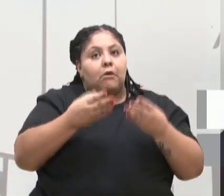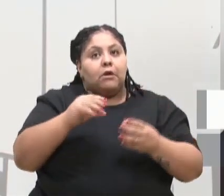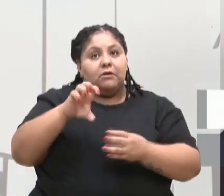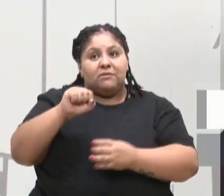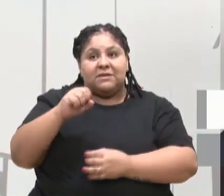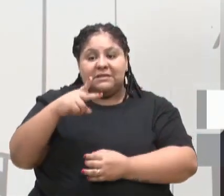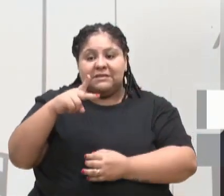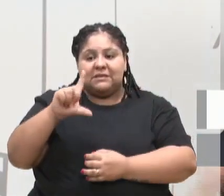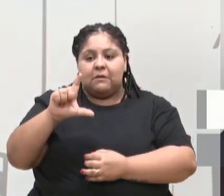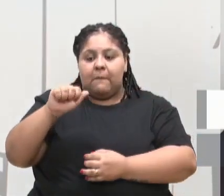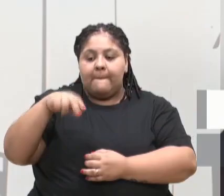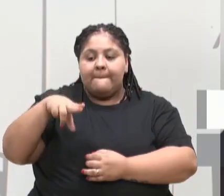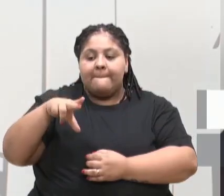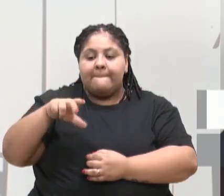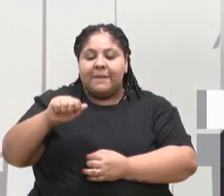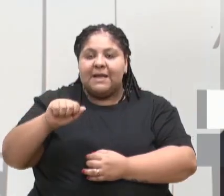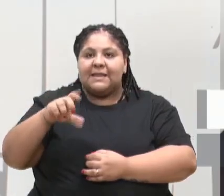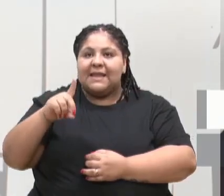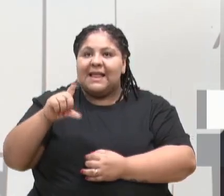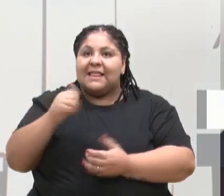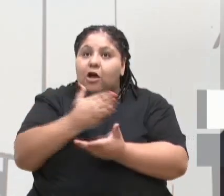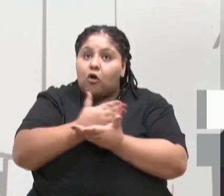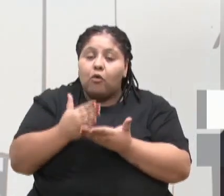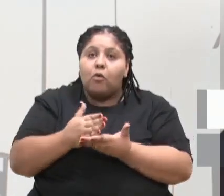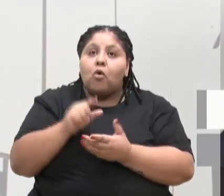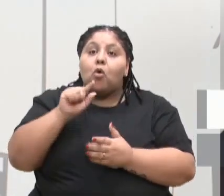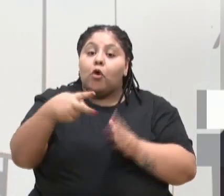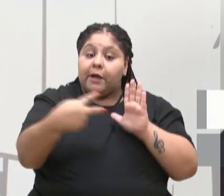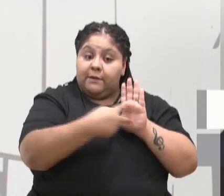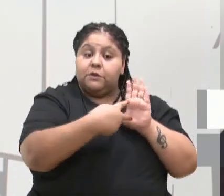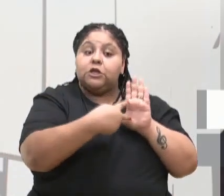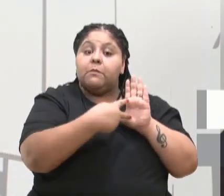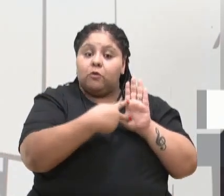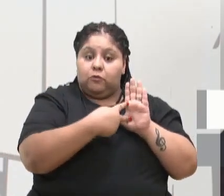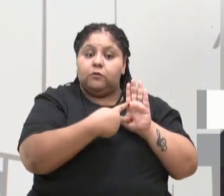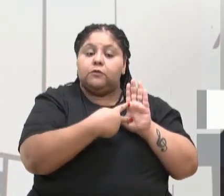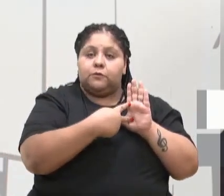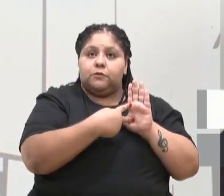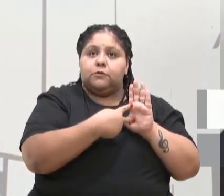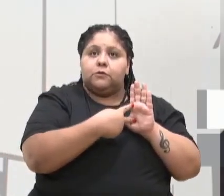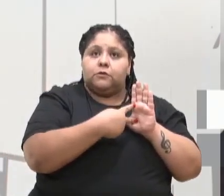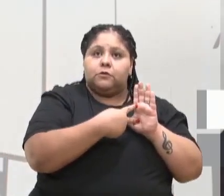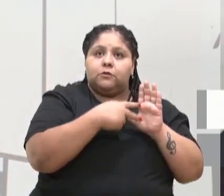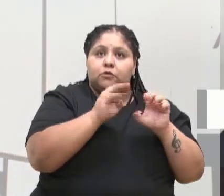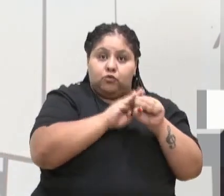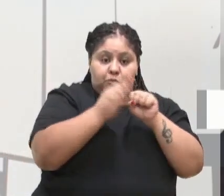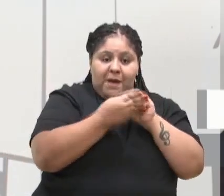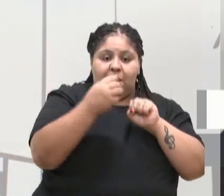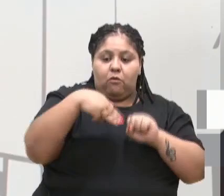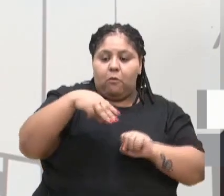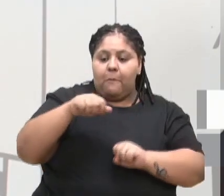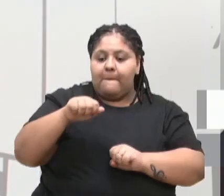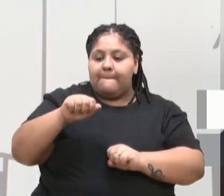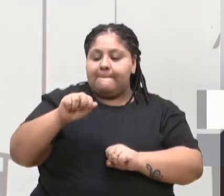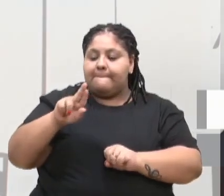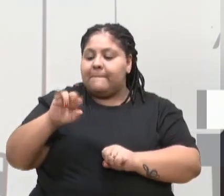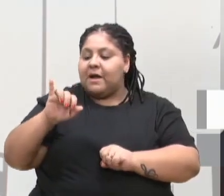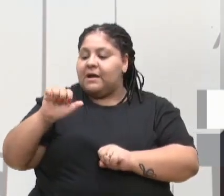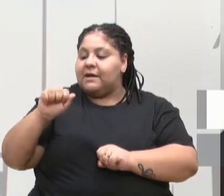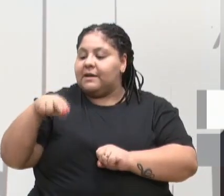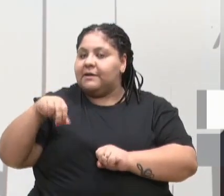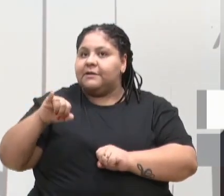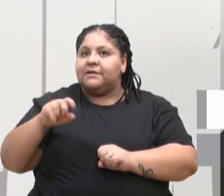começando. O que me chamou a atenção, especialmente na UBS do bairro Mariane, é que tem um